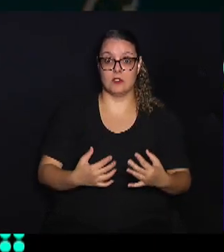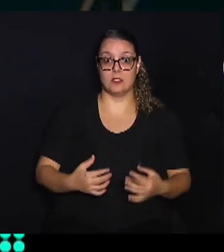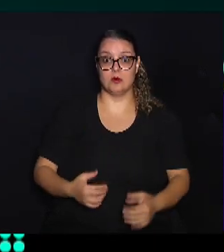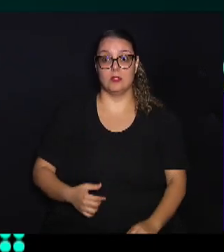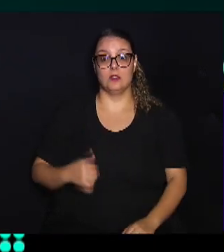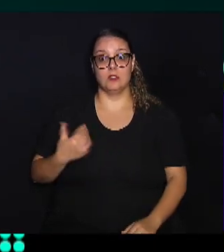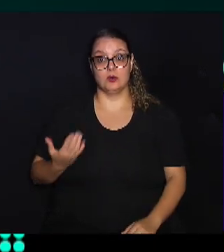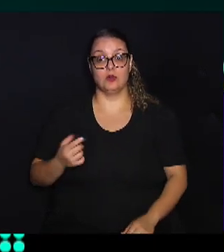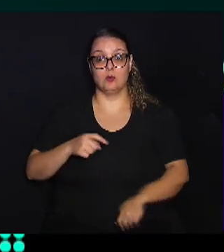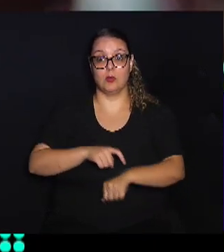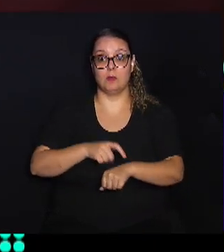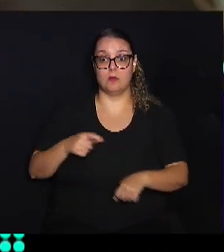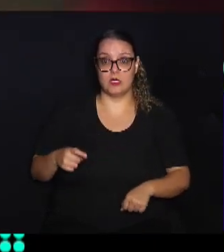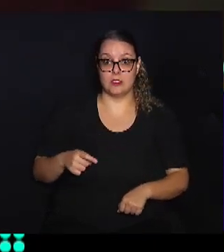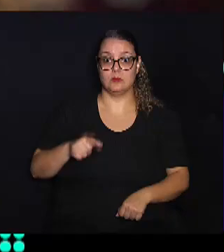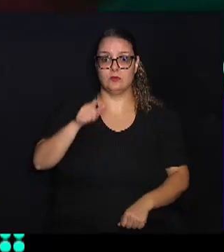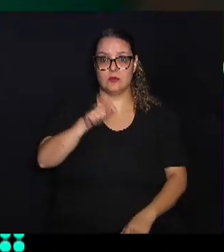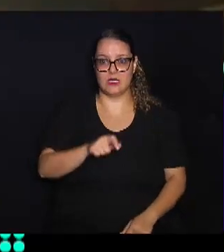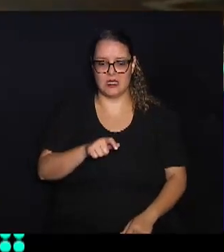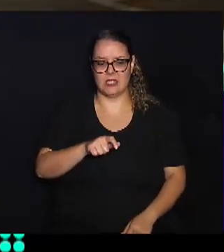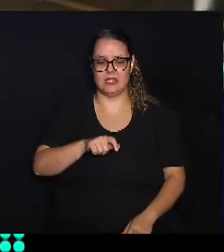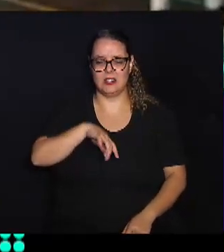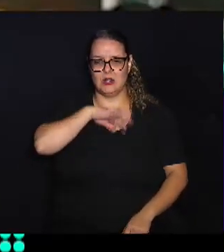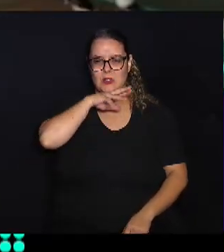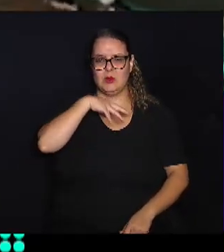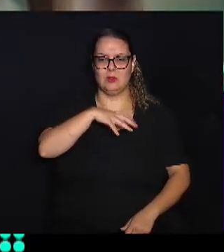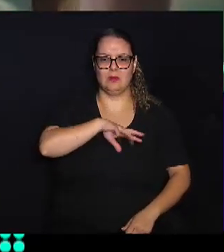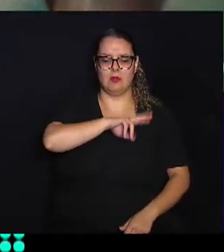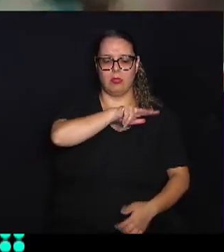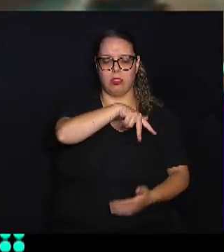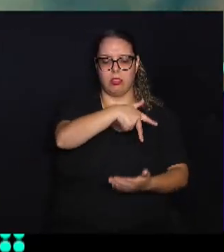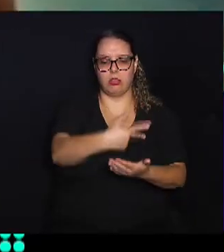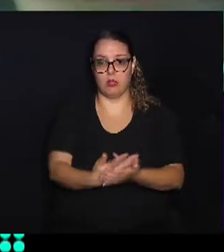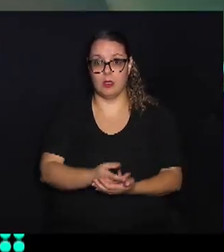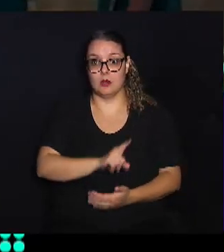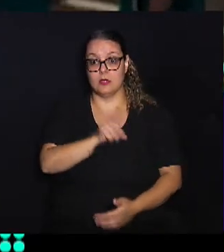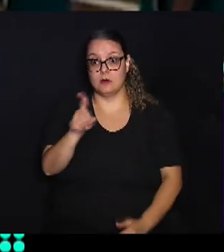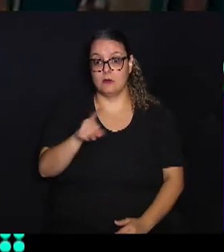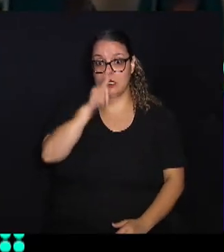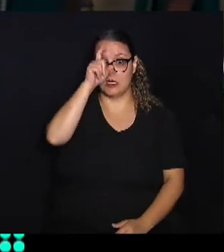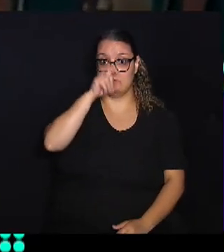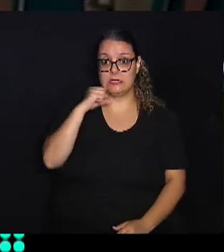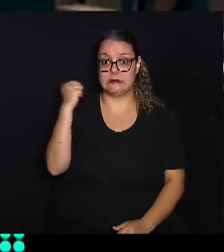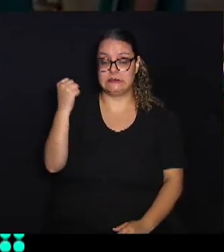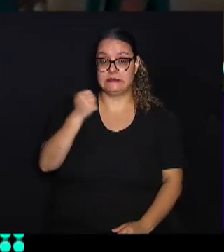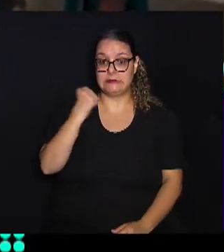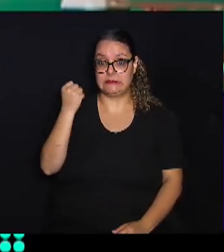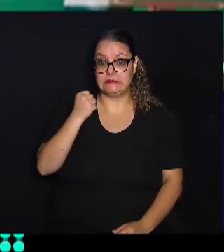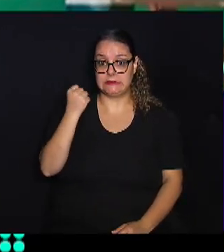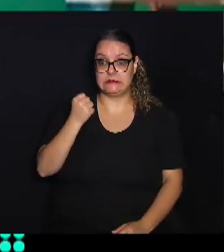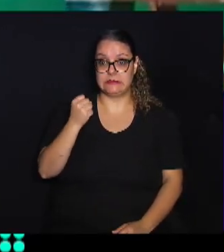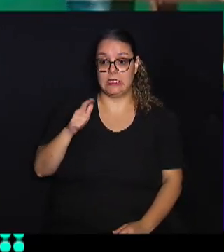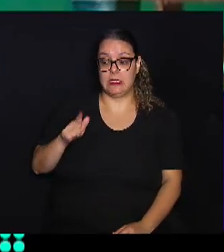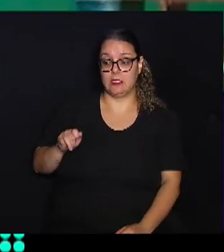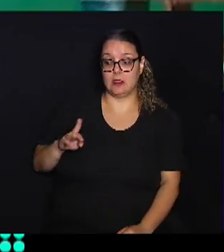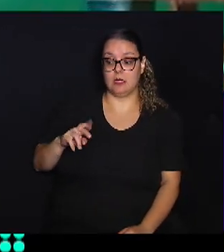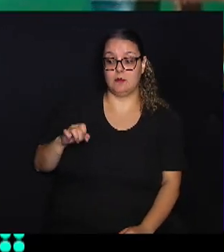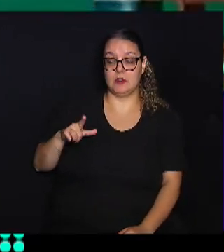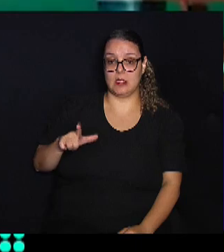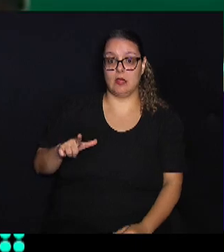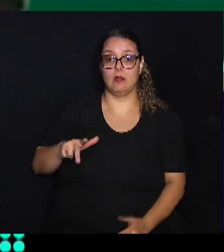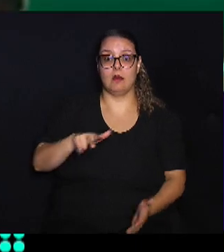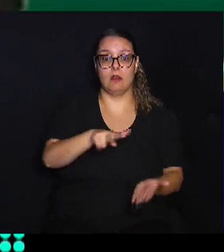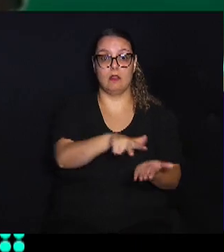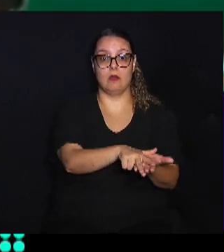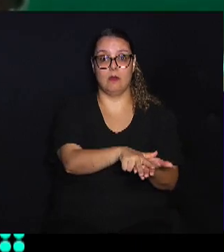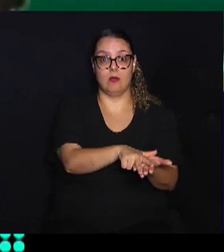partida, ele passa mal, desmaia e vai para o hospital em estado gravíssimo. Gabriel ficou internado